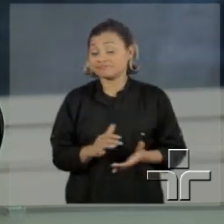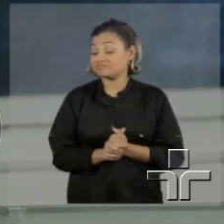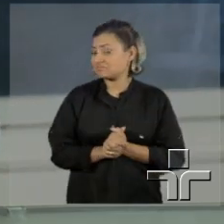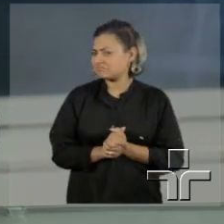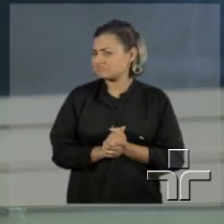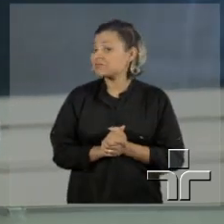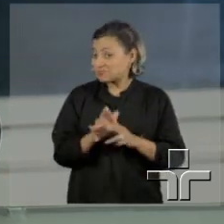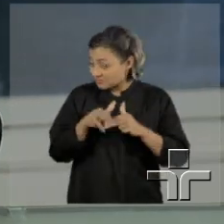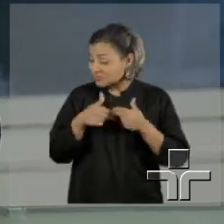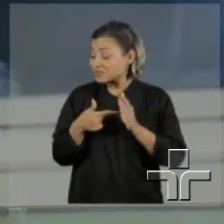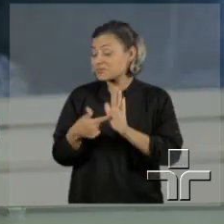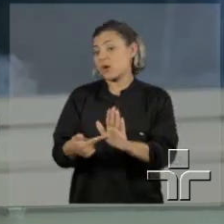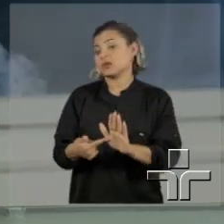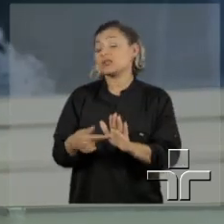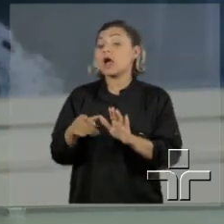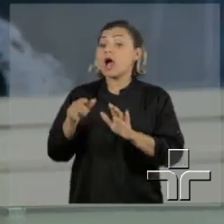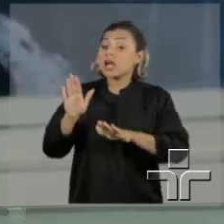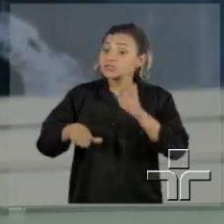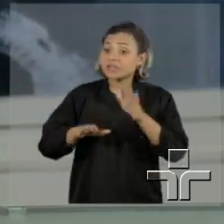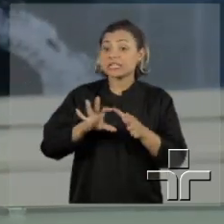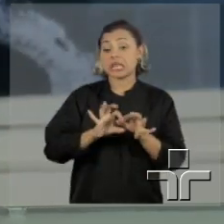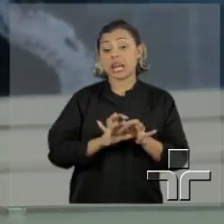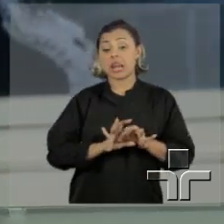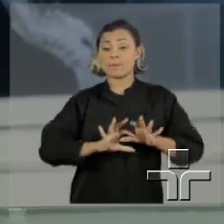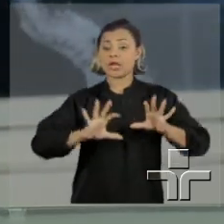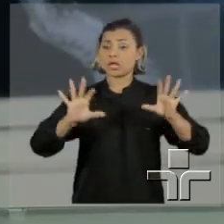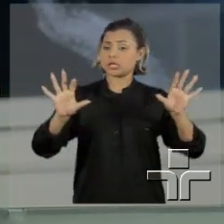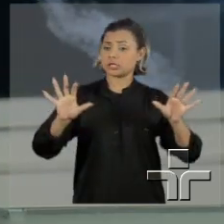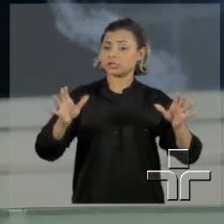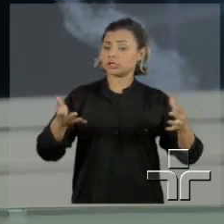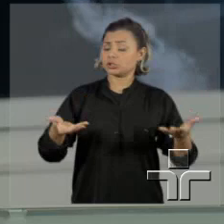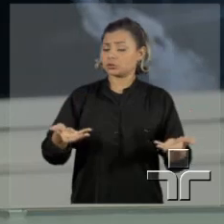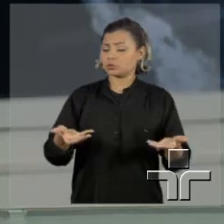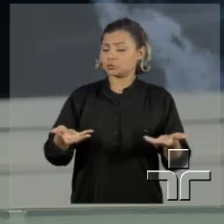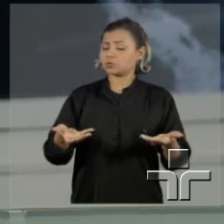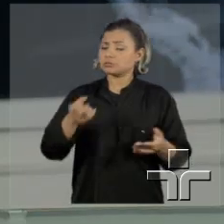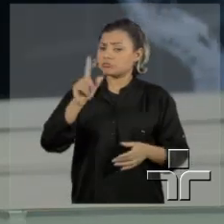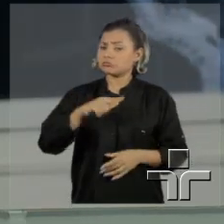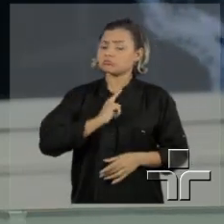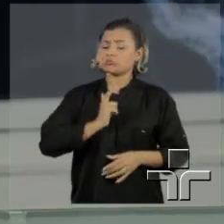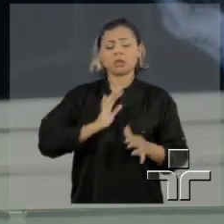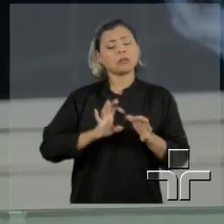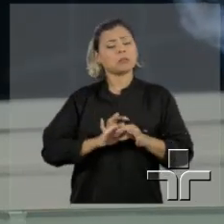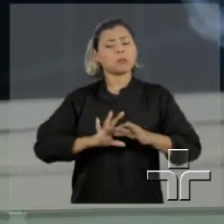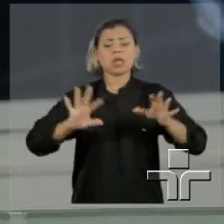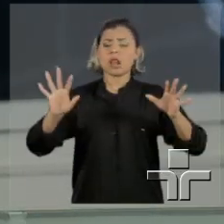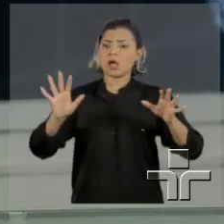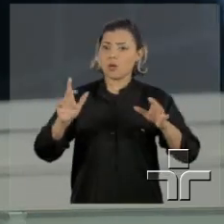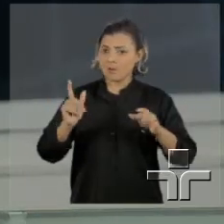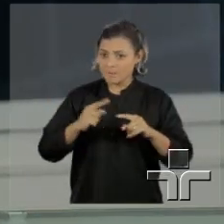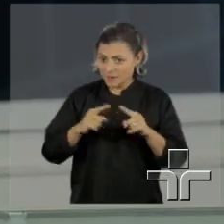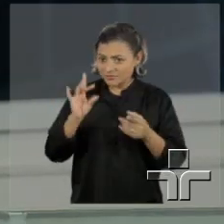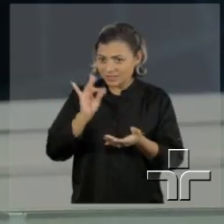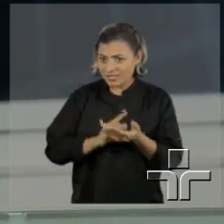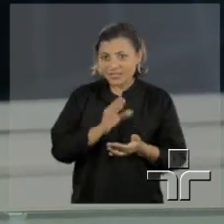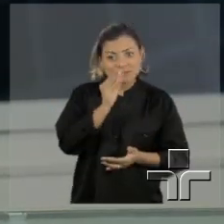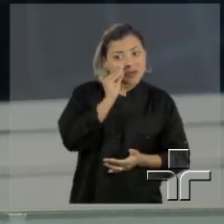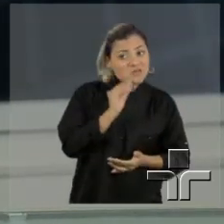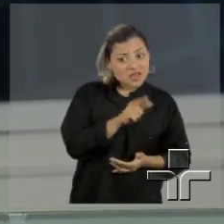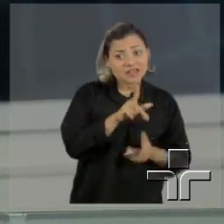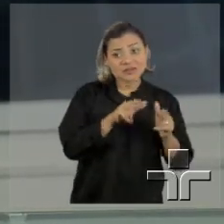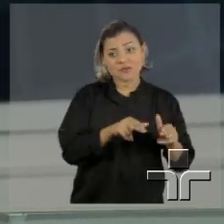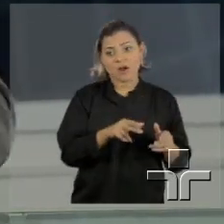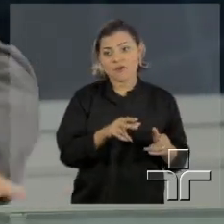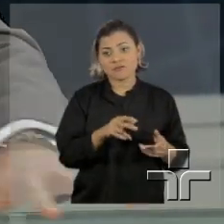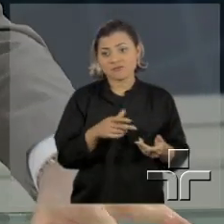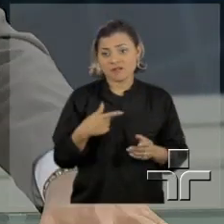Então, muitas vezes, o liberalismo que ele pregava, cujo lastro ali, aquilo que dá sustentação ao Paulo Guedes, foi